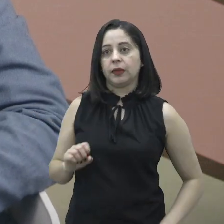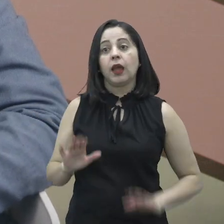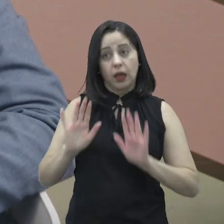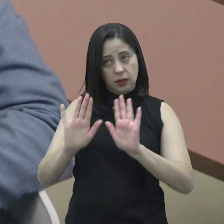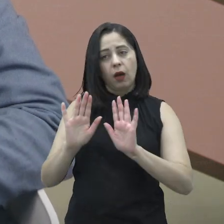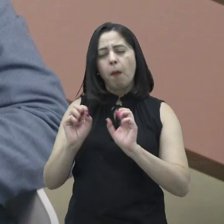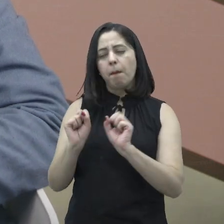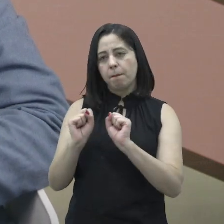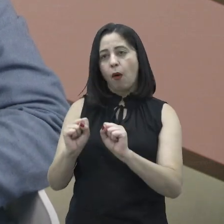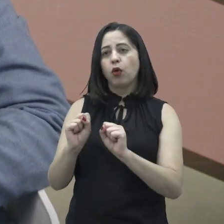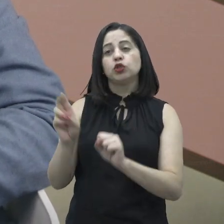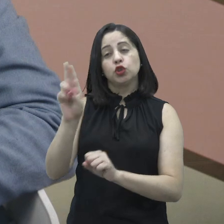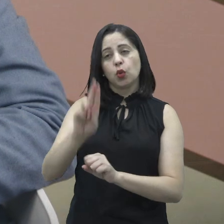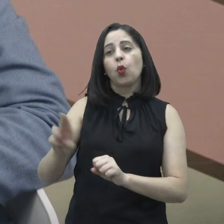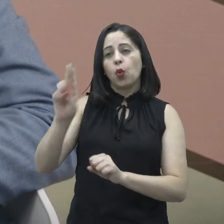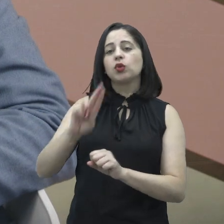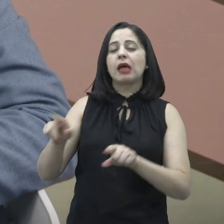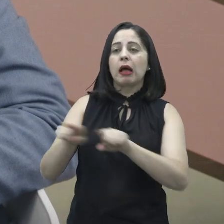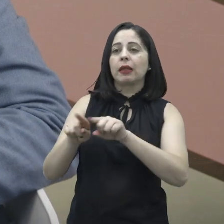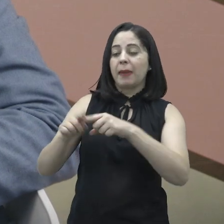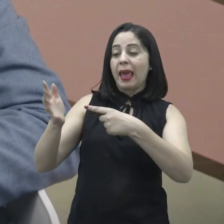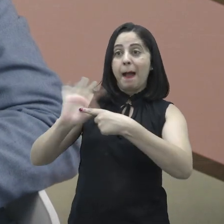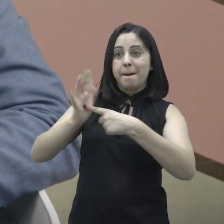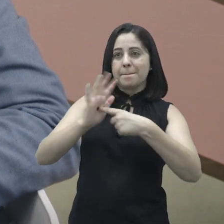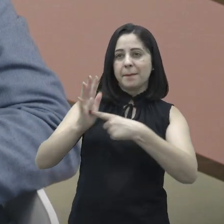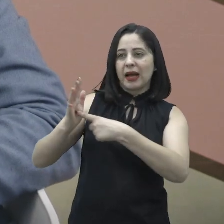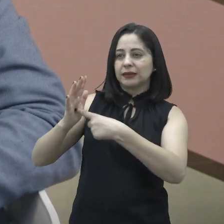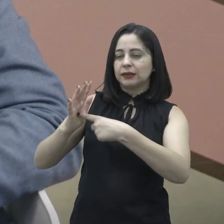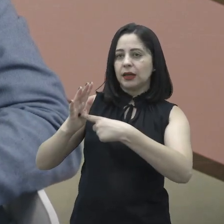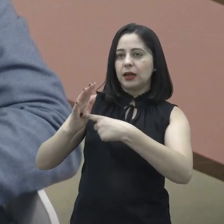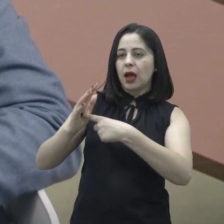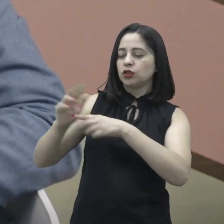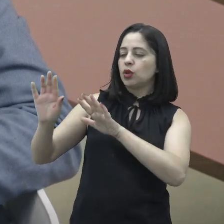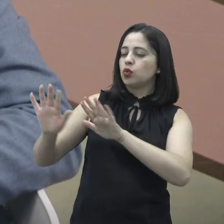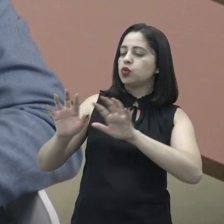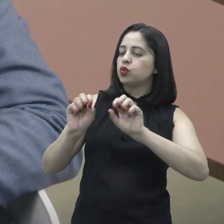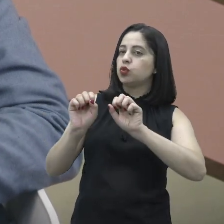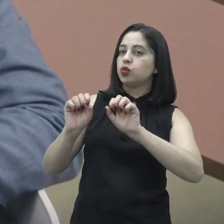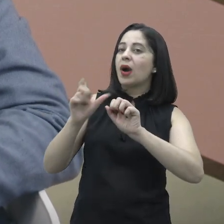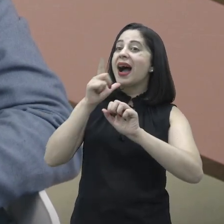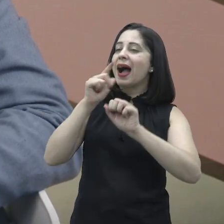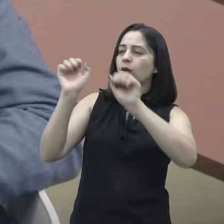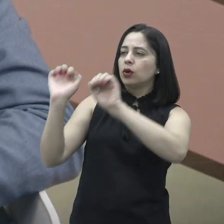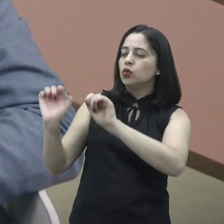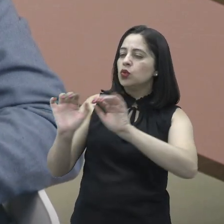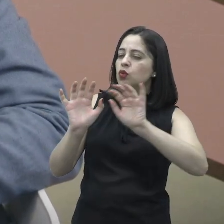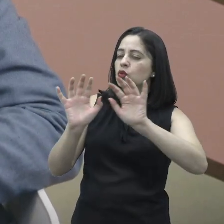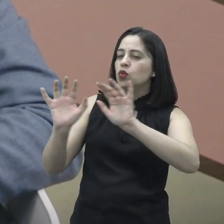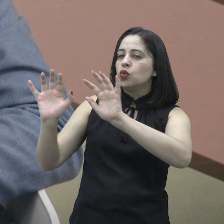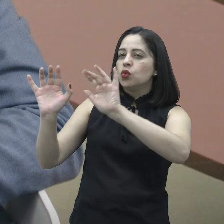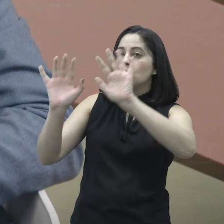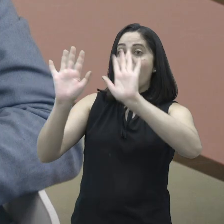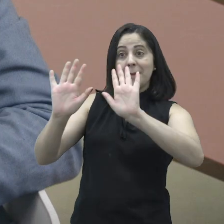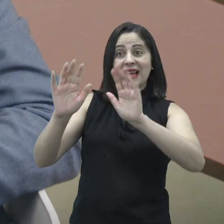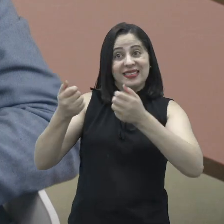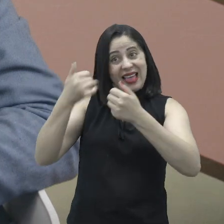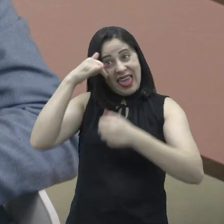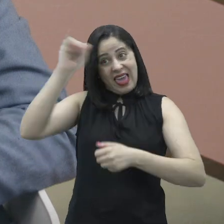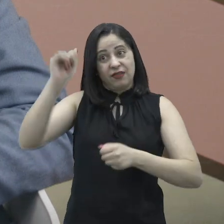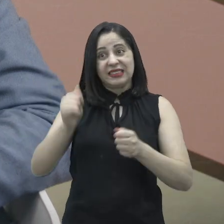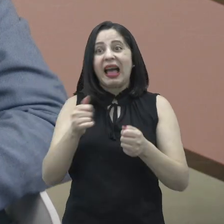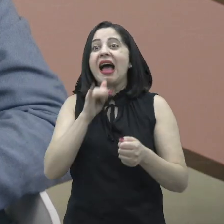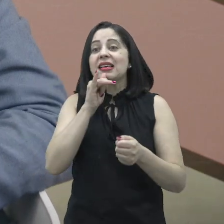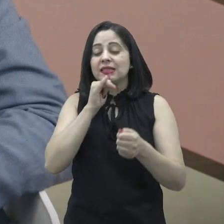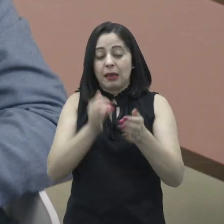gente precisa considerar, levar em consideração, tomar cuidado para não umidificar demais a ponto de você ficar ali com a casa toda molhada, as paredes molhadas,